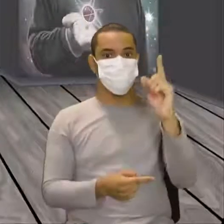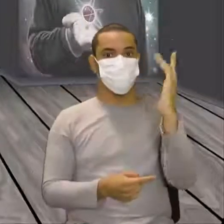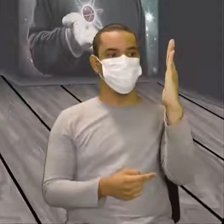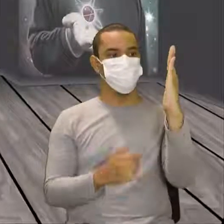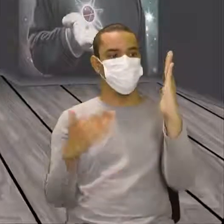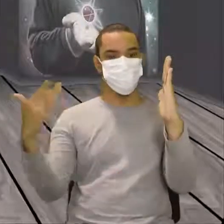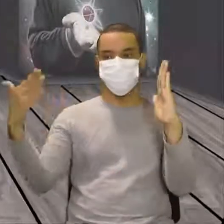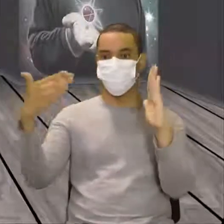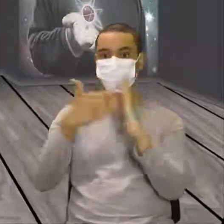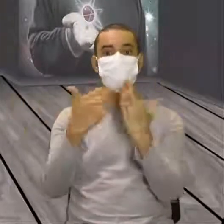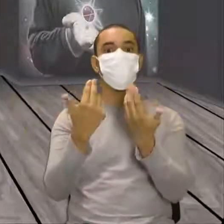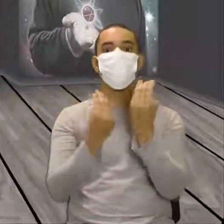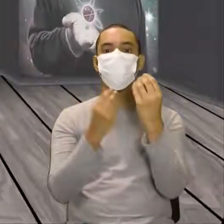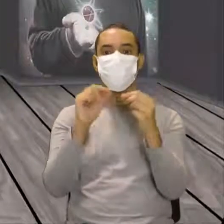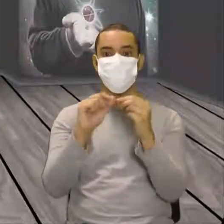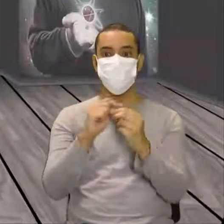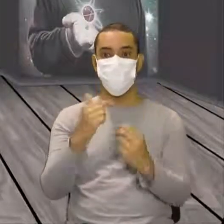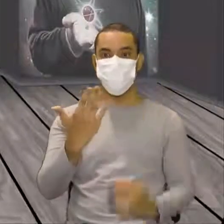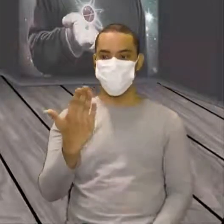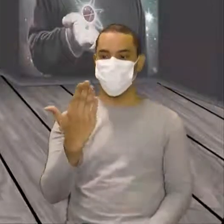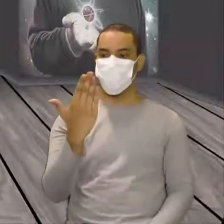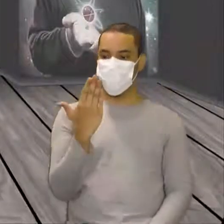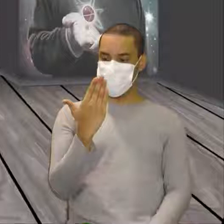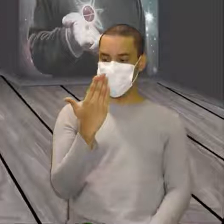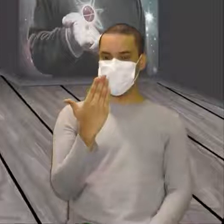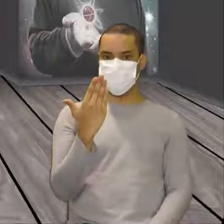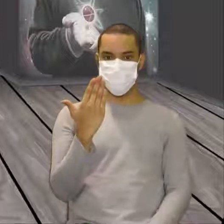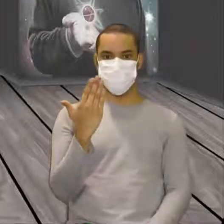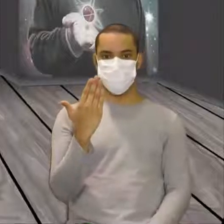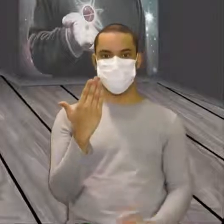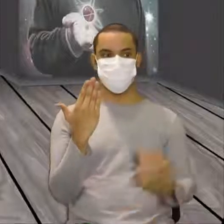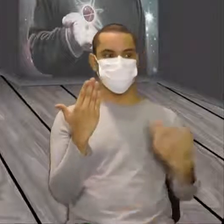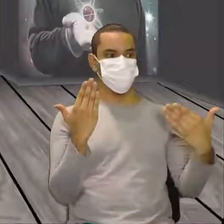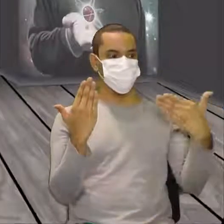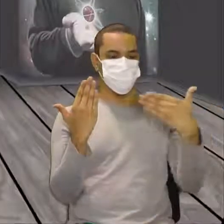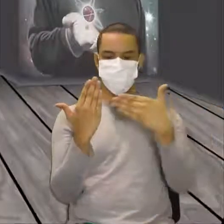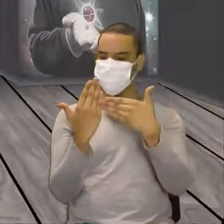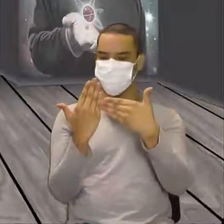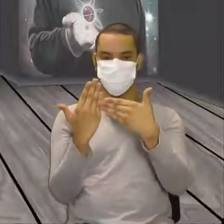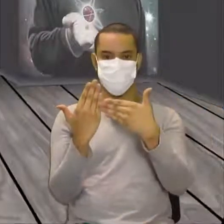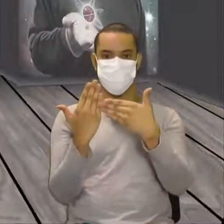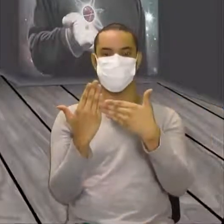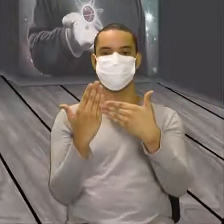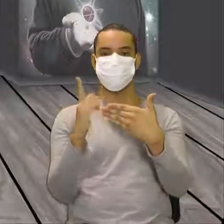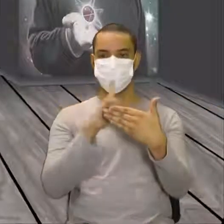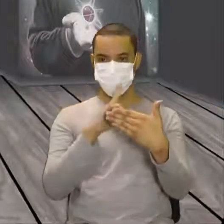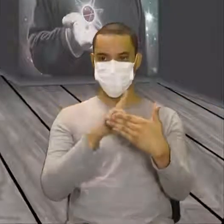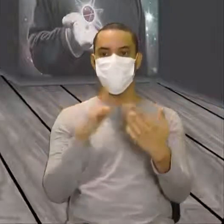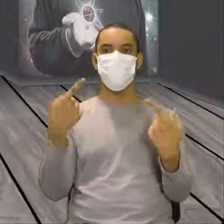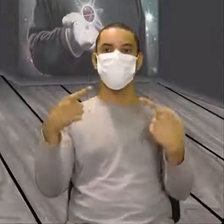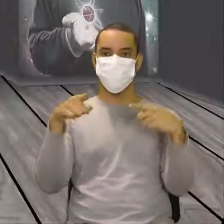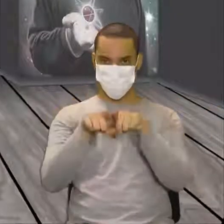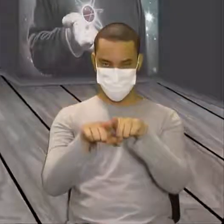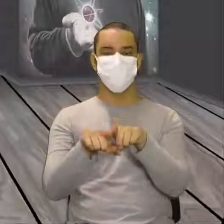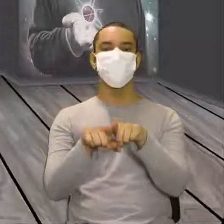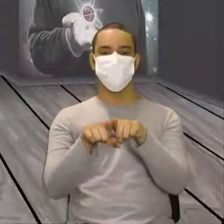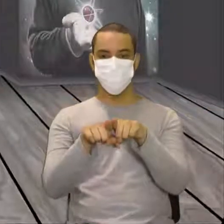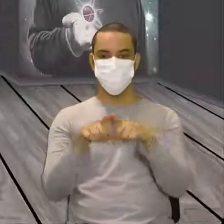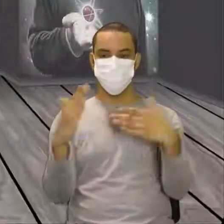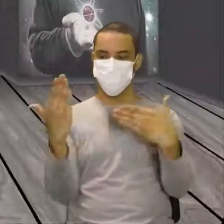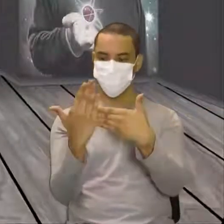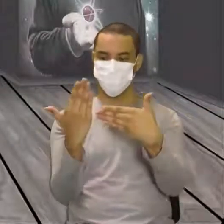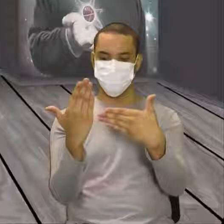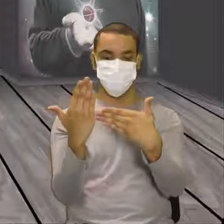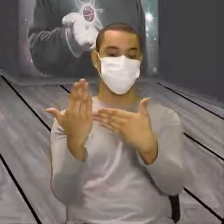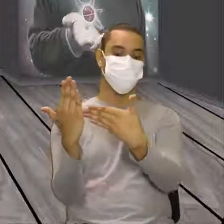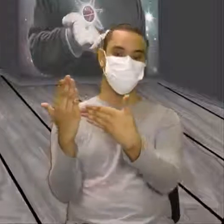nesse sentido aqui, ó, como se viesse para mim. Então, os dois acabam estando paralelos. E o que acontece quando eles são